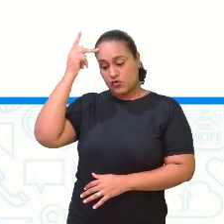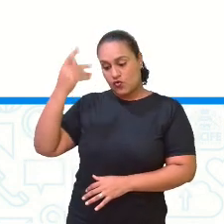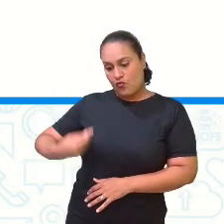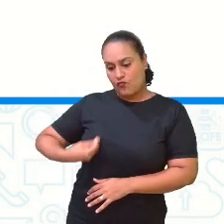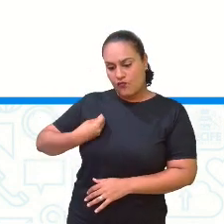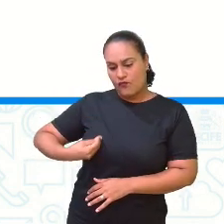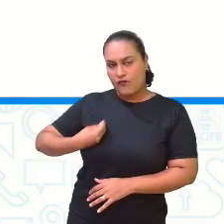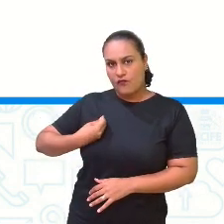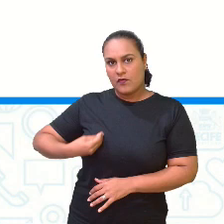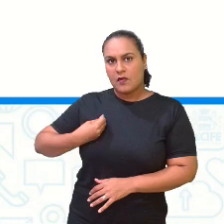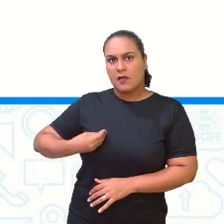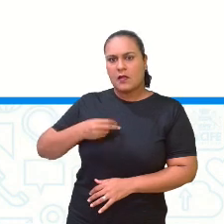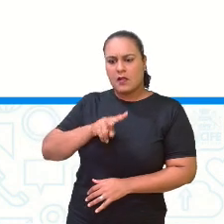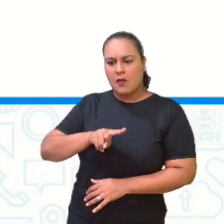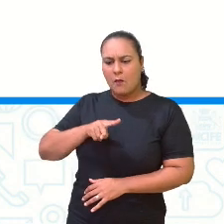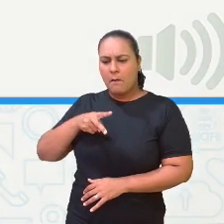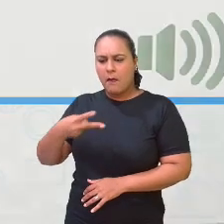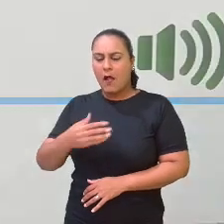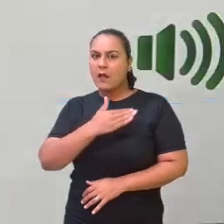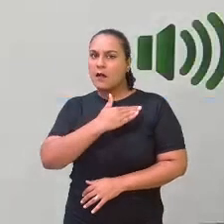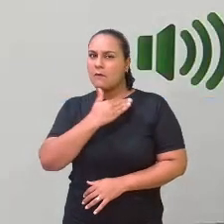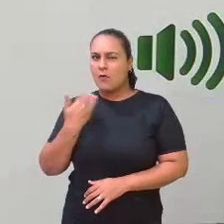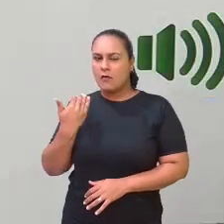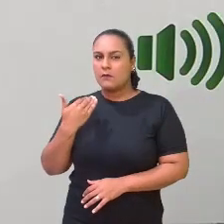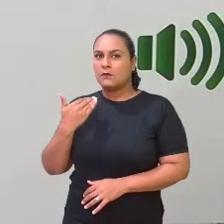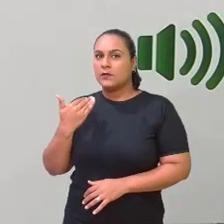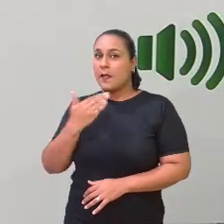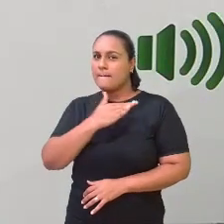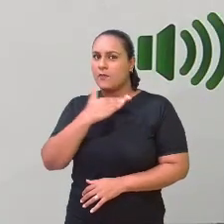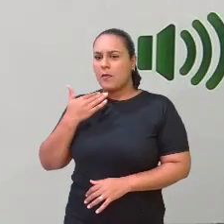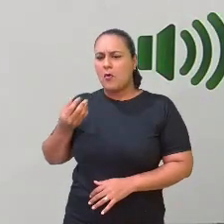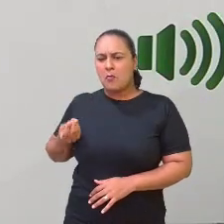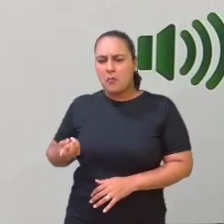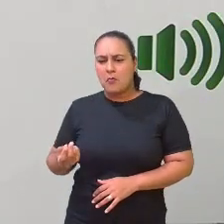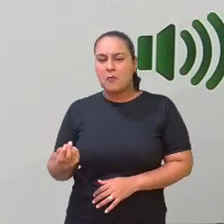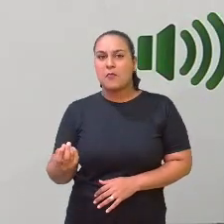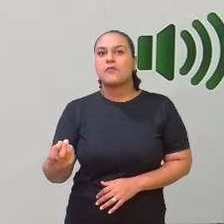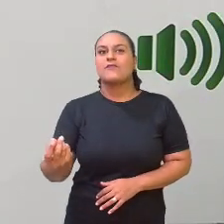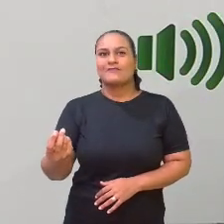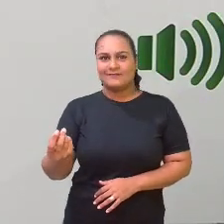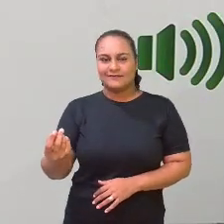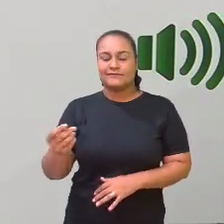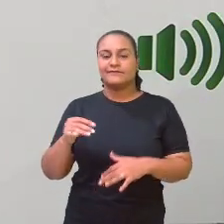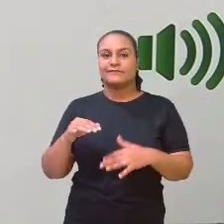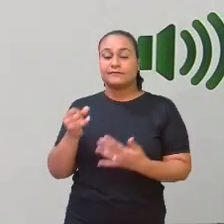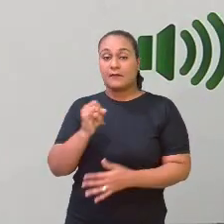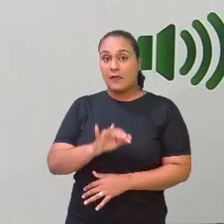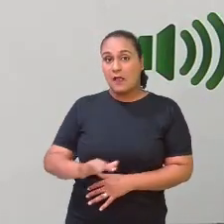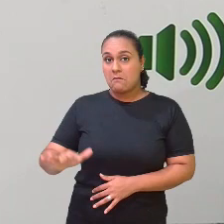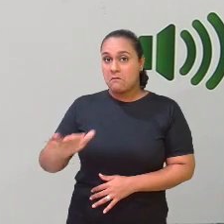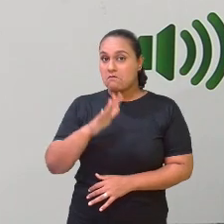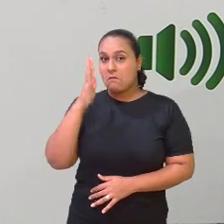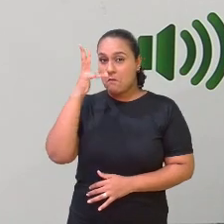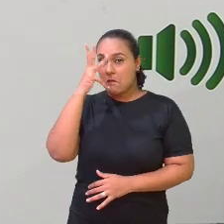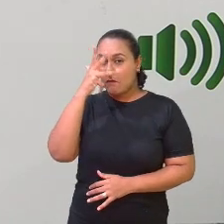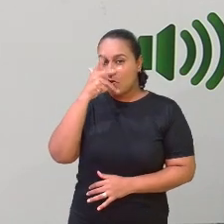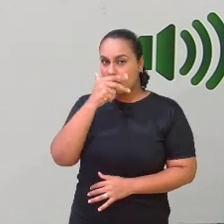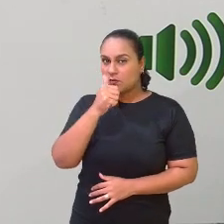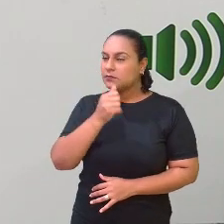eterna e suprema. Então nós podemos ver aí essa imagem muito bonita, inclusive,